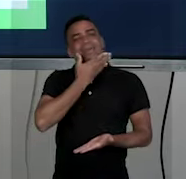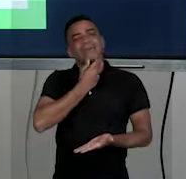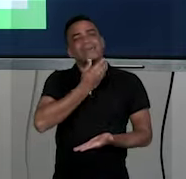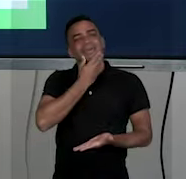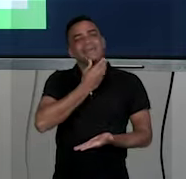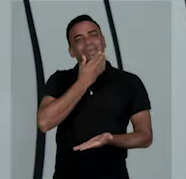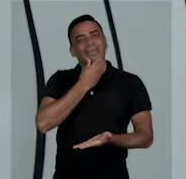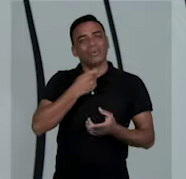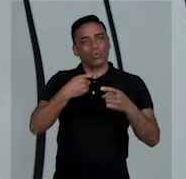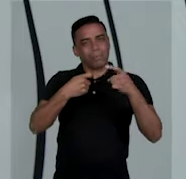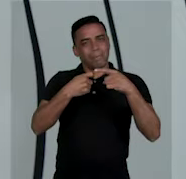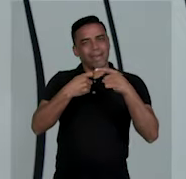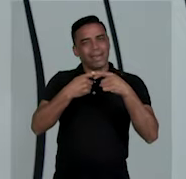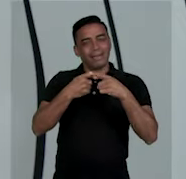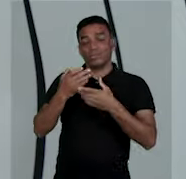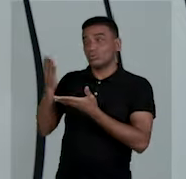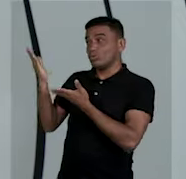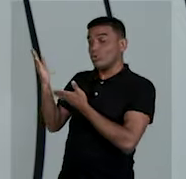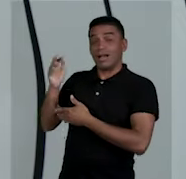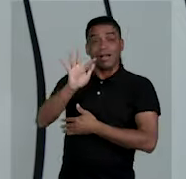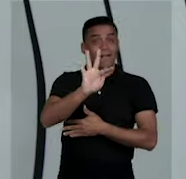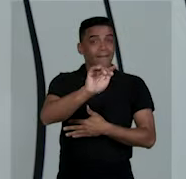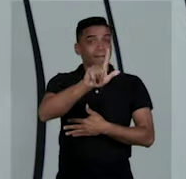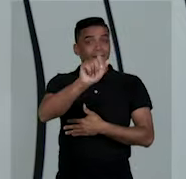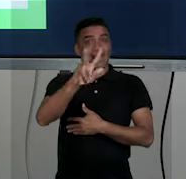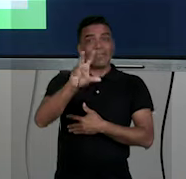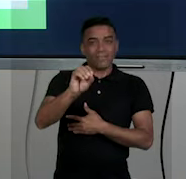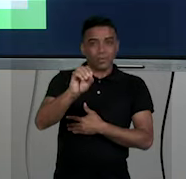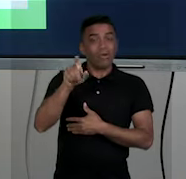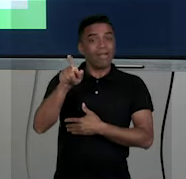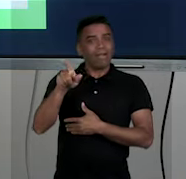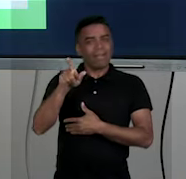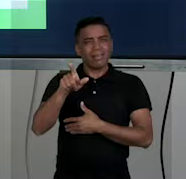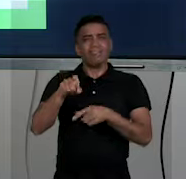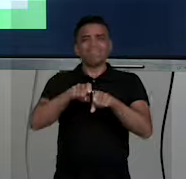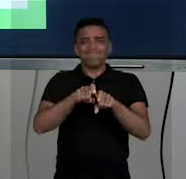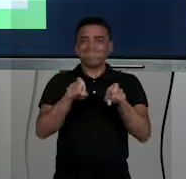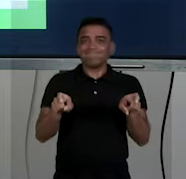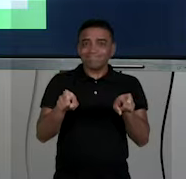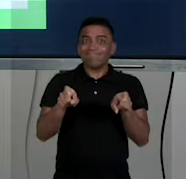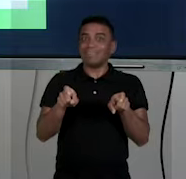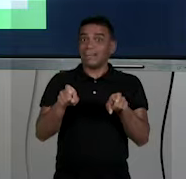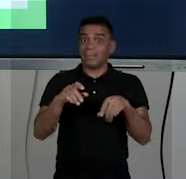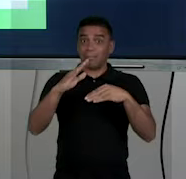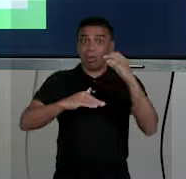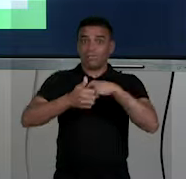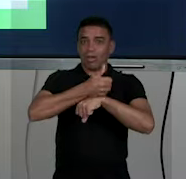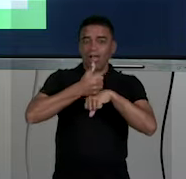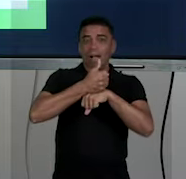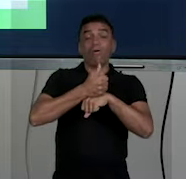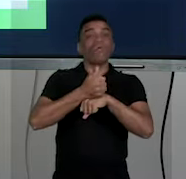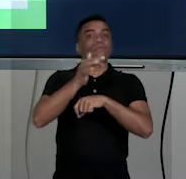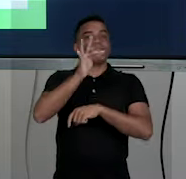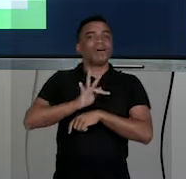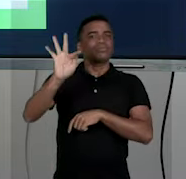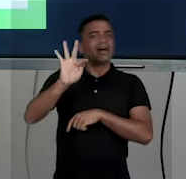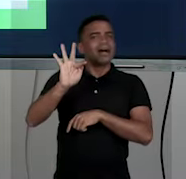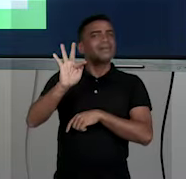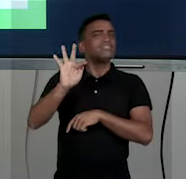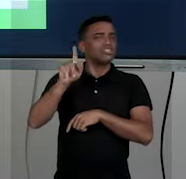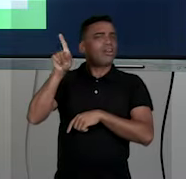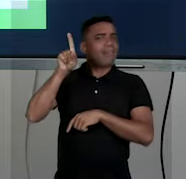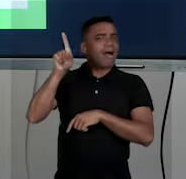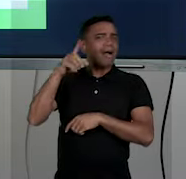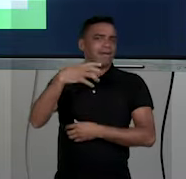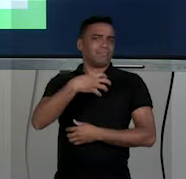Dr. Flávio Lins. Ele é ginecologista e obstetra, formado pela Faculdade da Bahia, da Universidade Federal